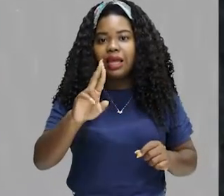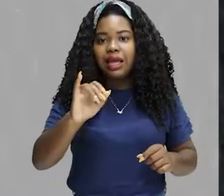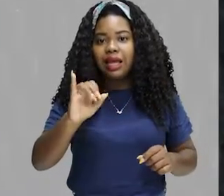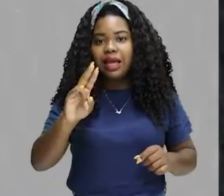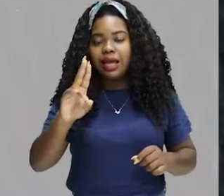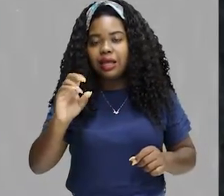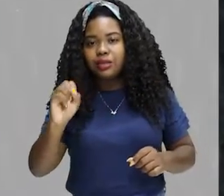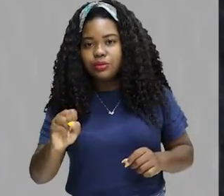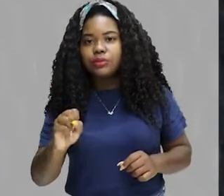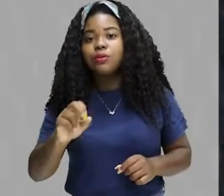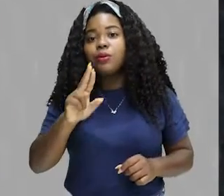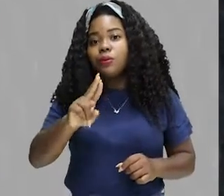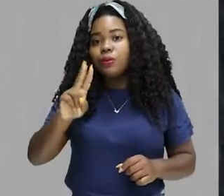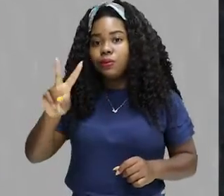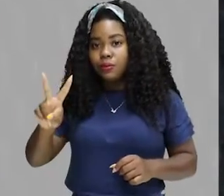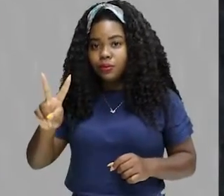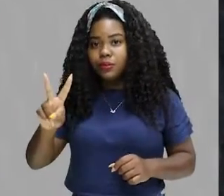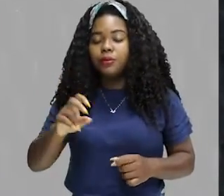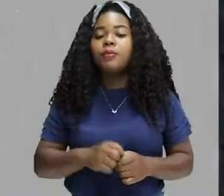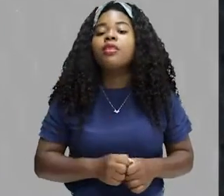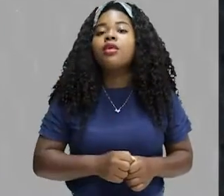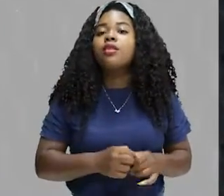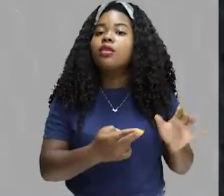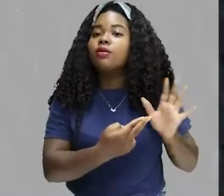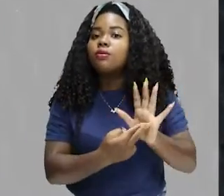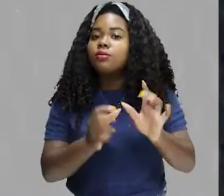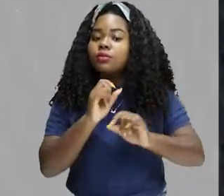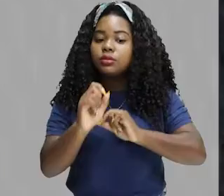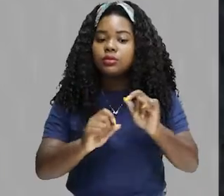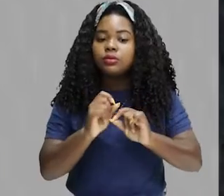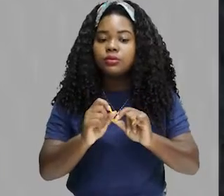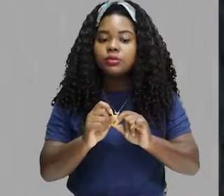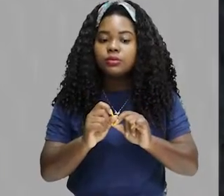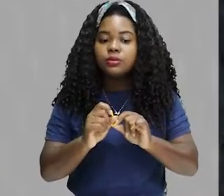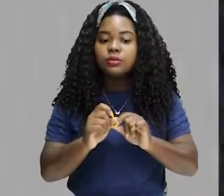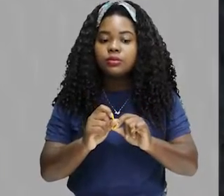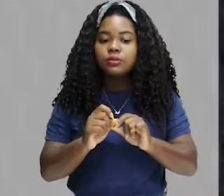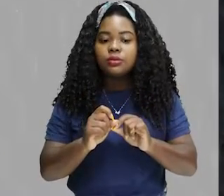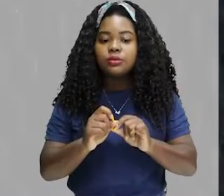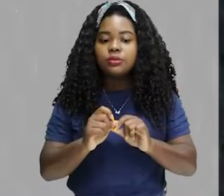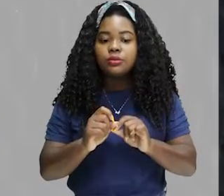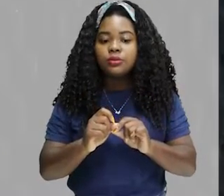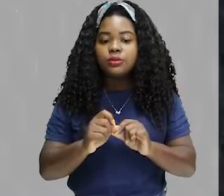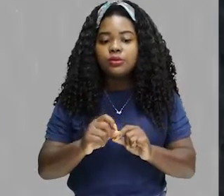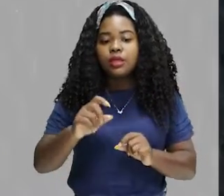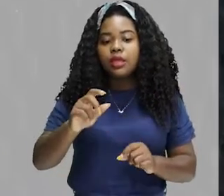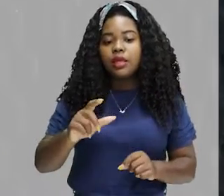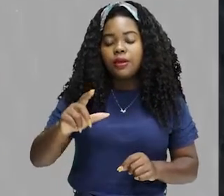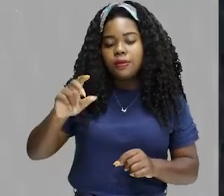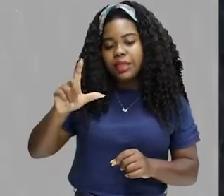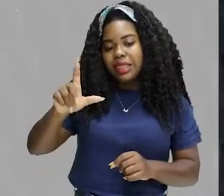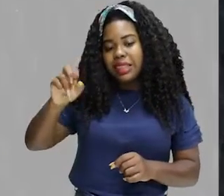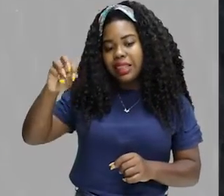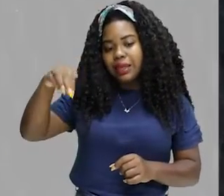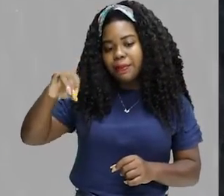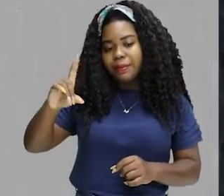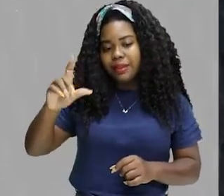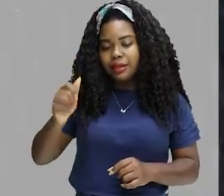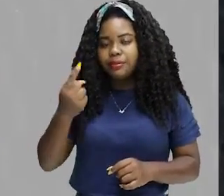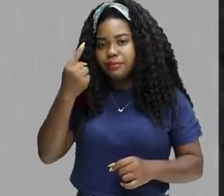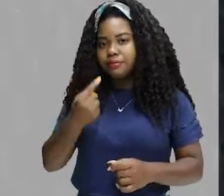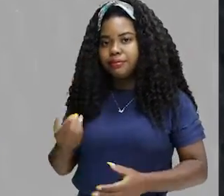Então, eu vou representar isso através da letra lambda, da letra grega lambda. Existem reações que